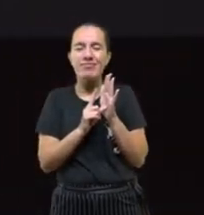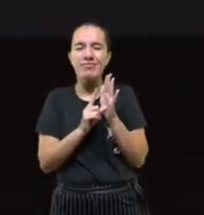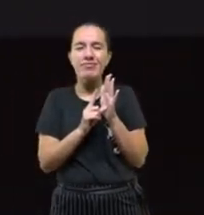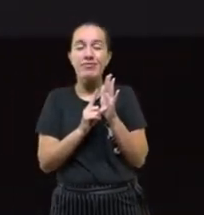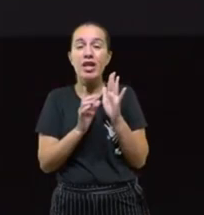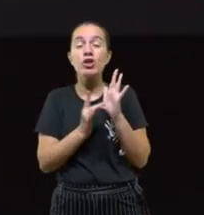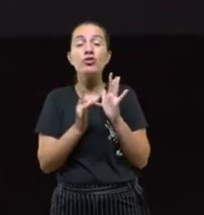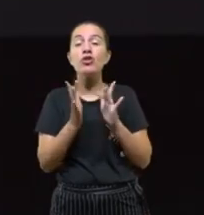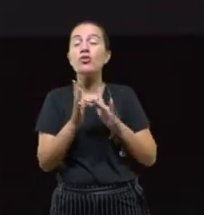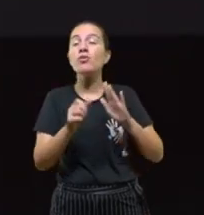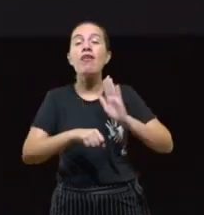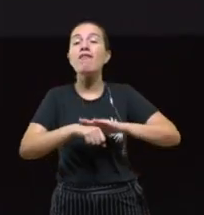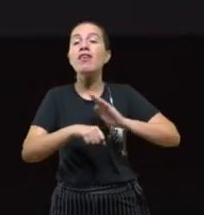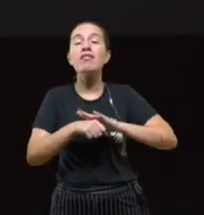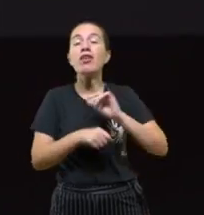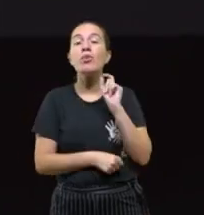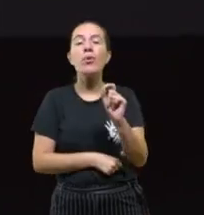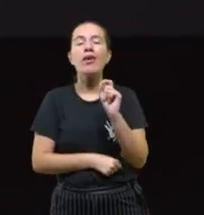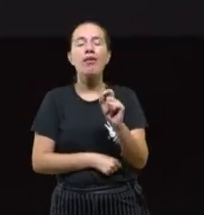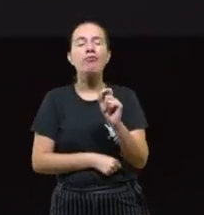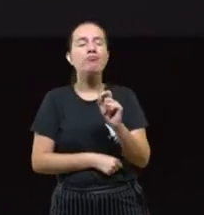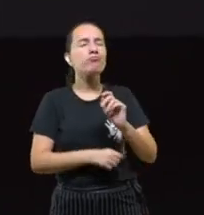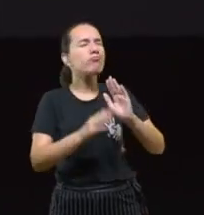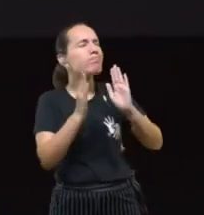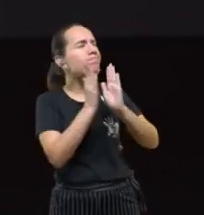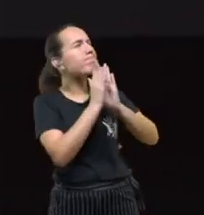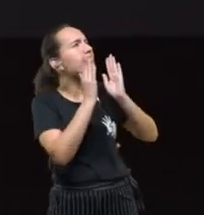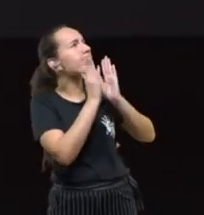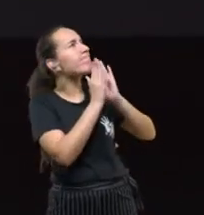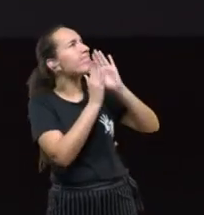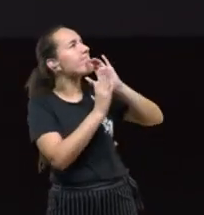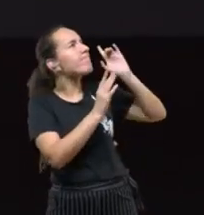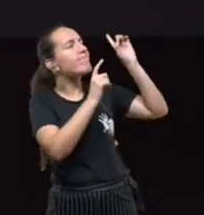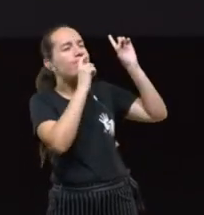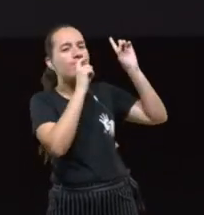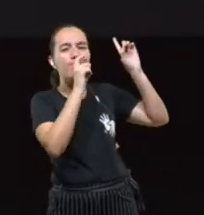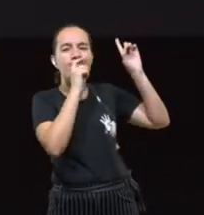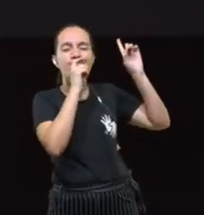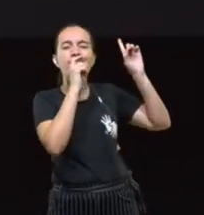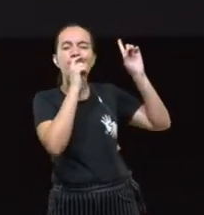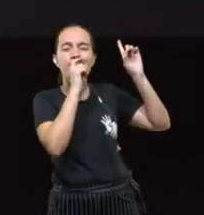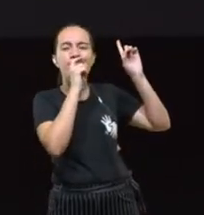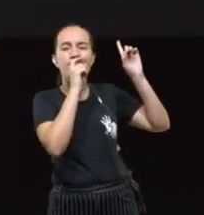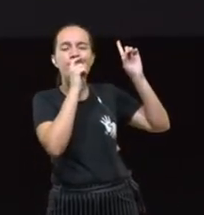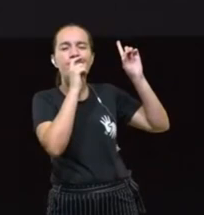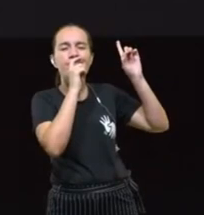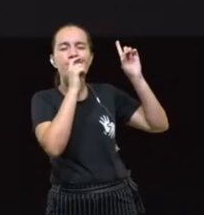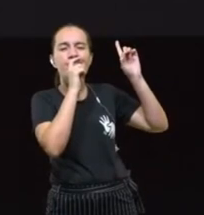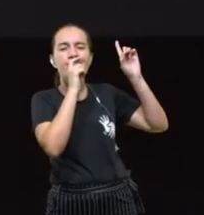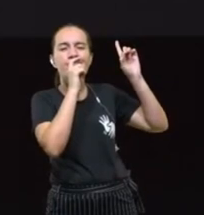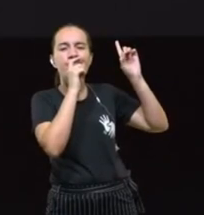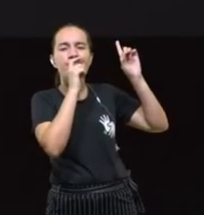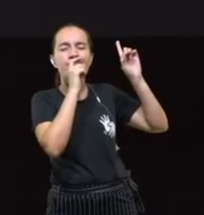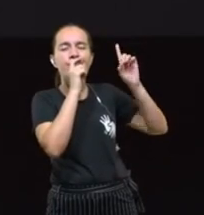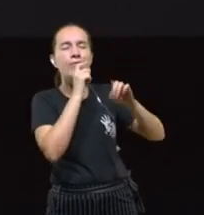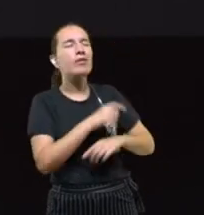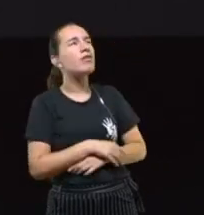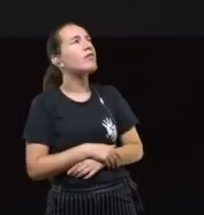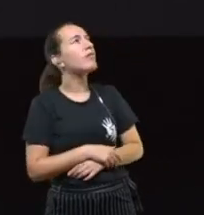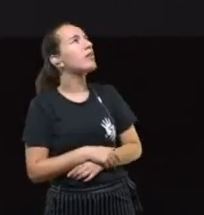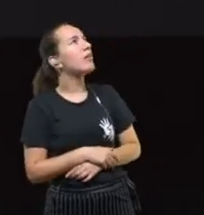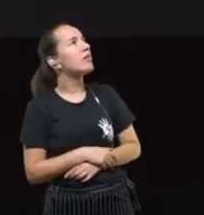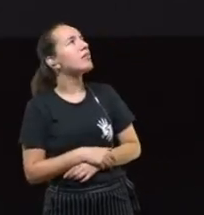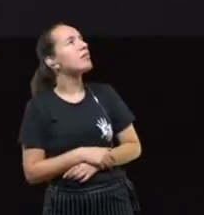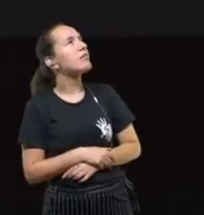está orando, falando com o pai dele. E ele fala assim: que eles sejam